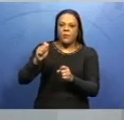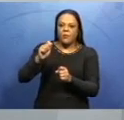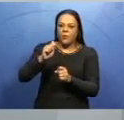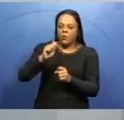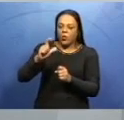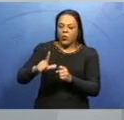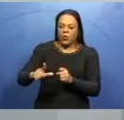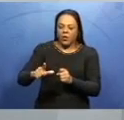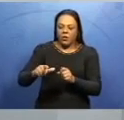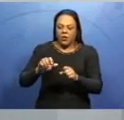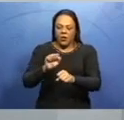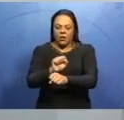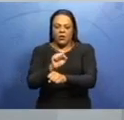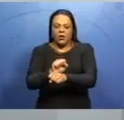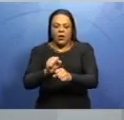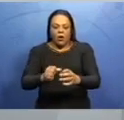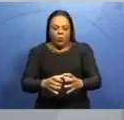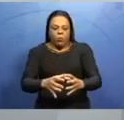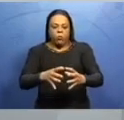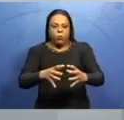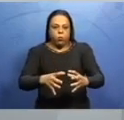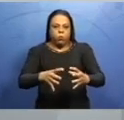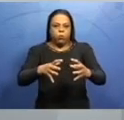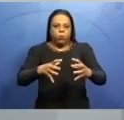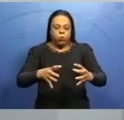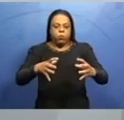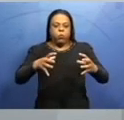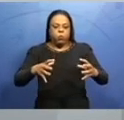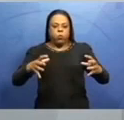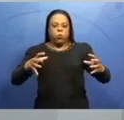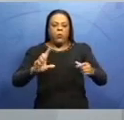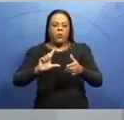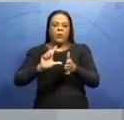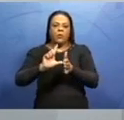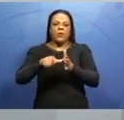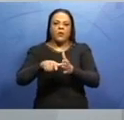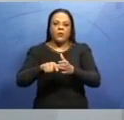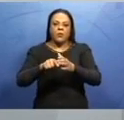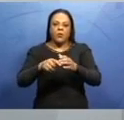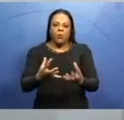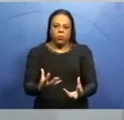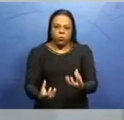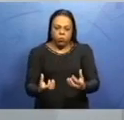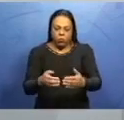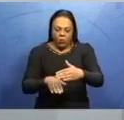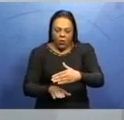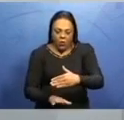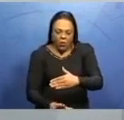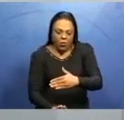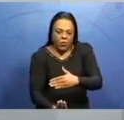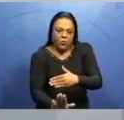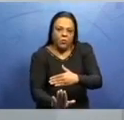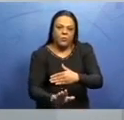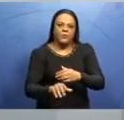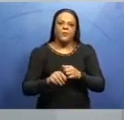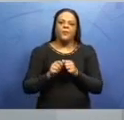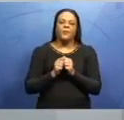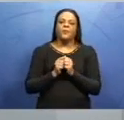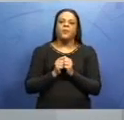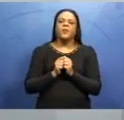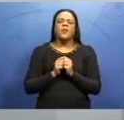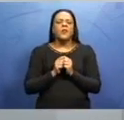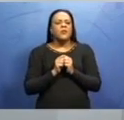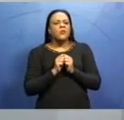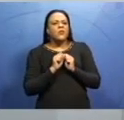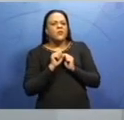crescer até dobrar de volume e leve para assar em forno pré-aquecido até dourar. Se